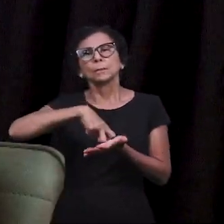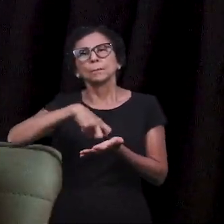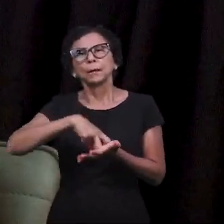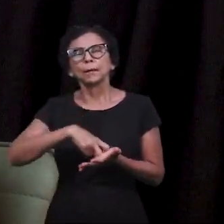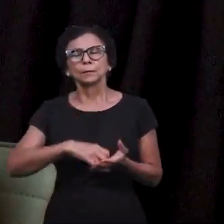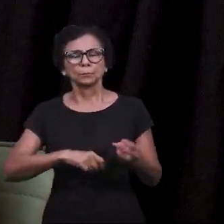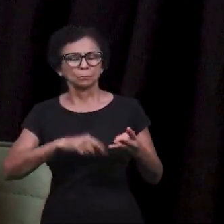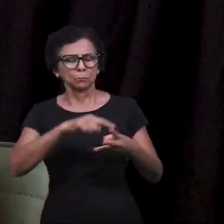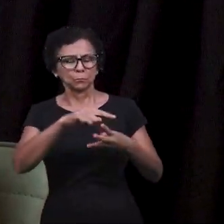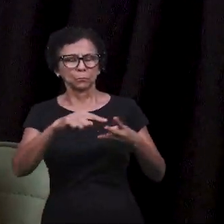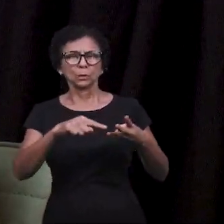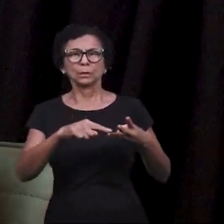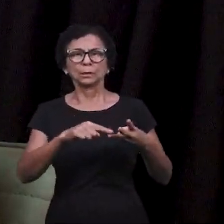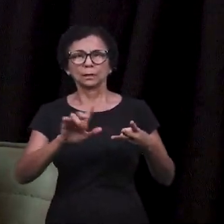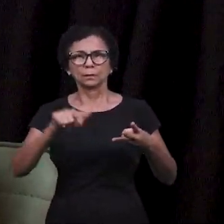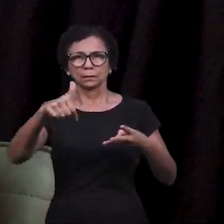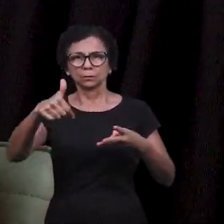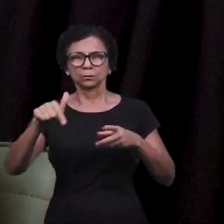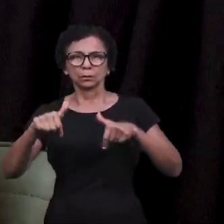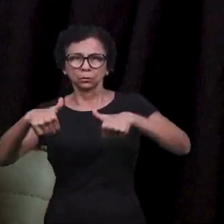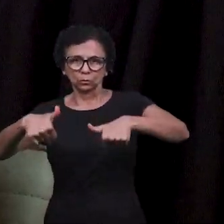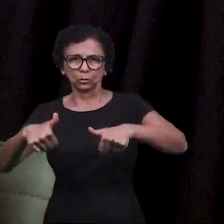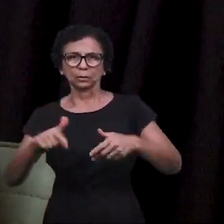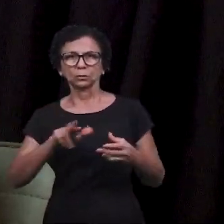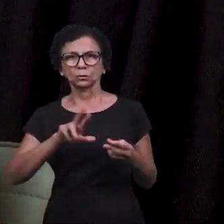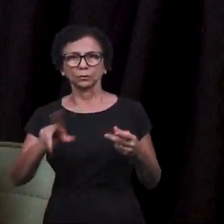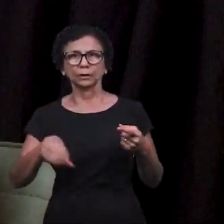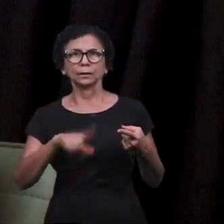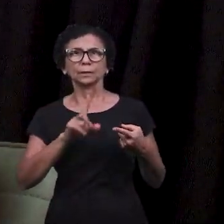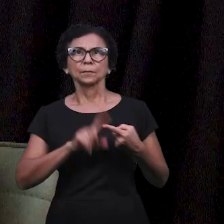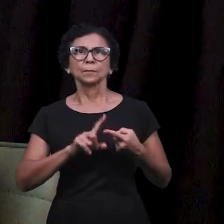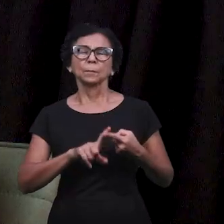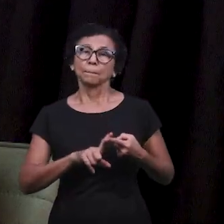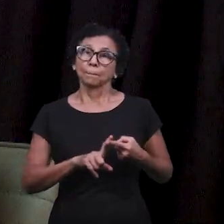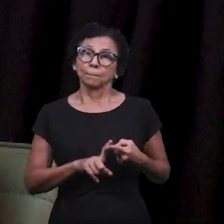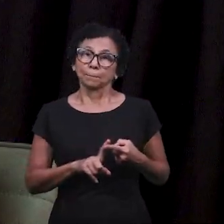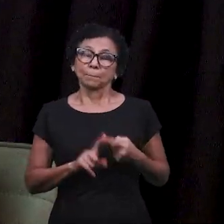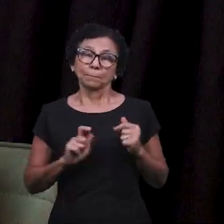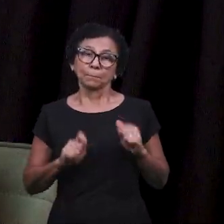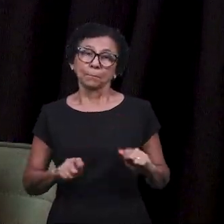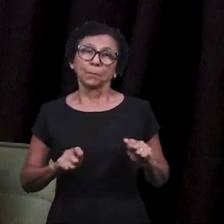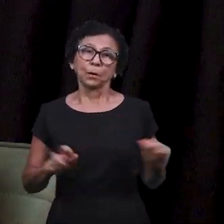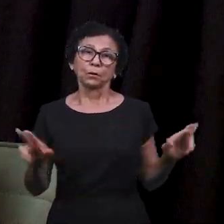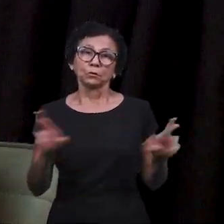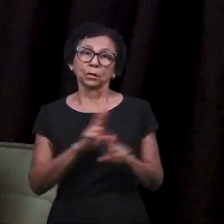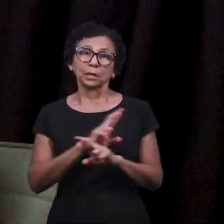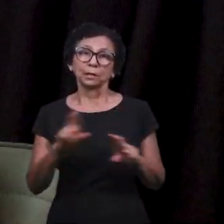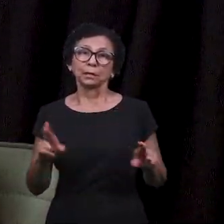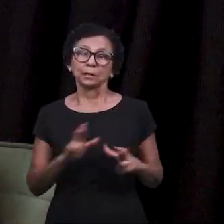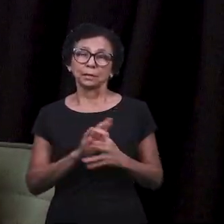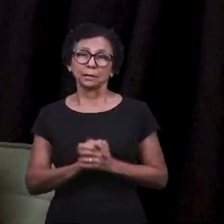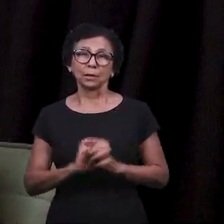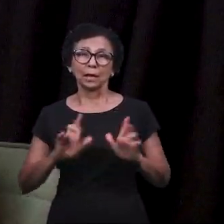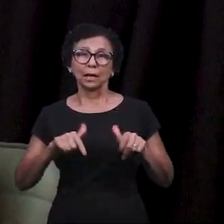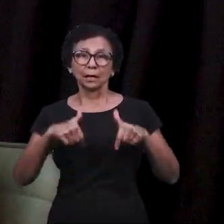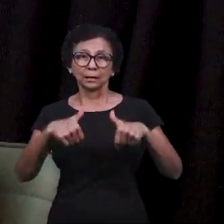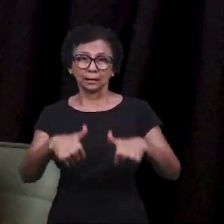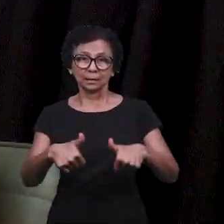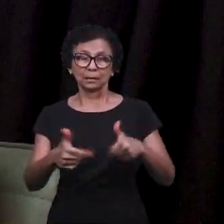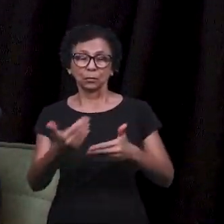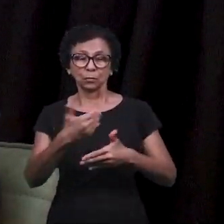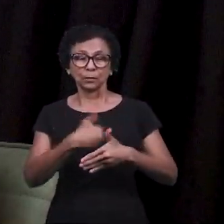diferentes, ou em 3 ações diferentes, né? O direito penal empresarial ele está ligado às condutas praticadas na empresa, ou